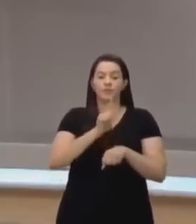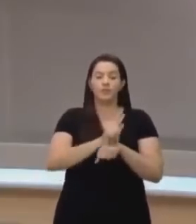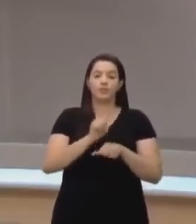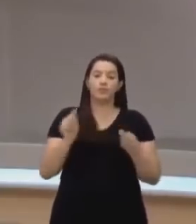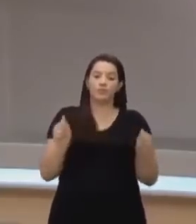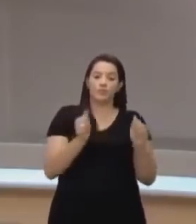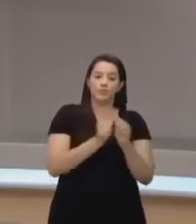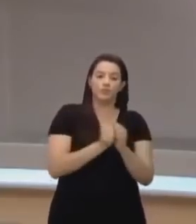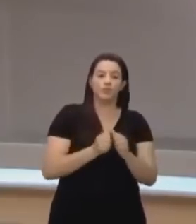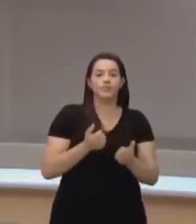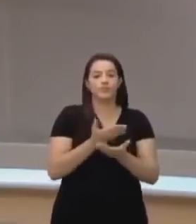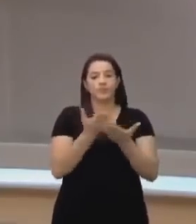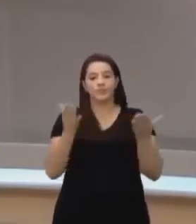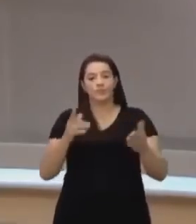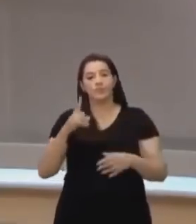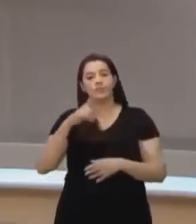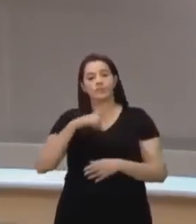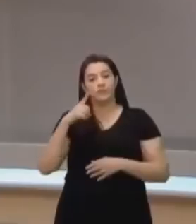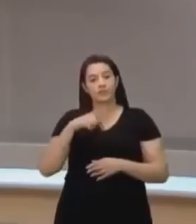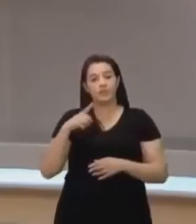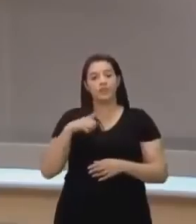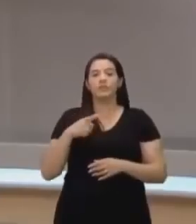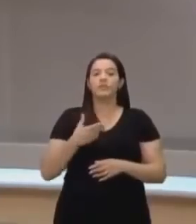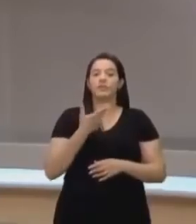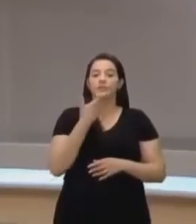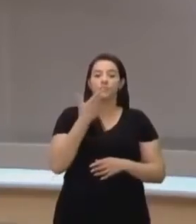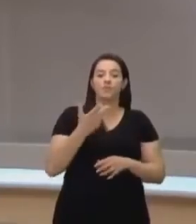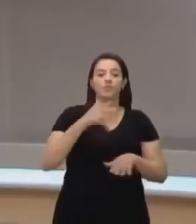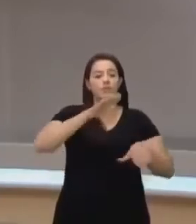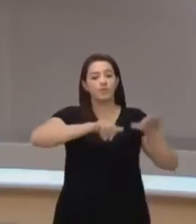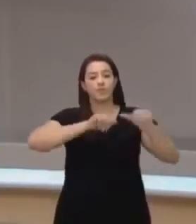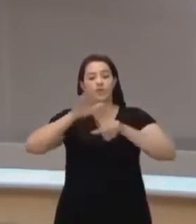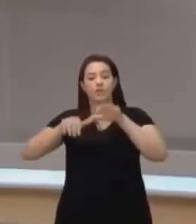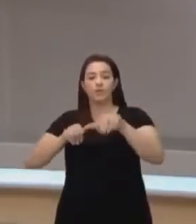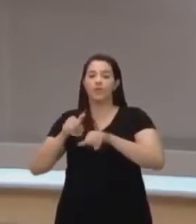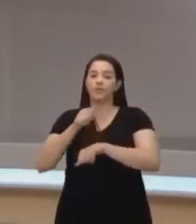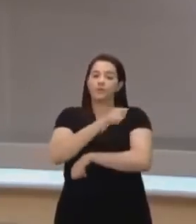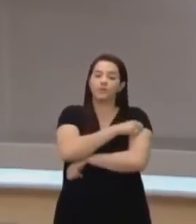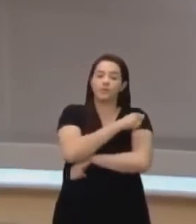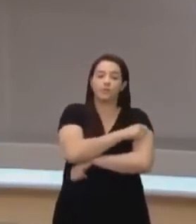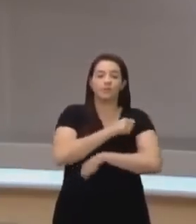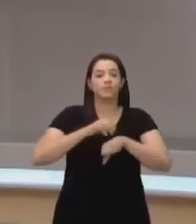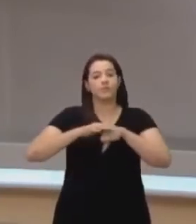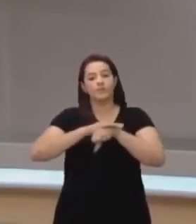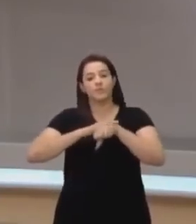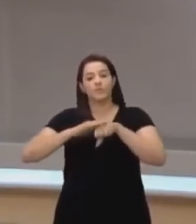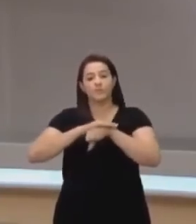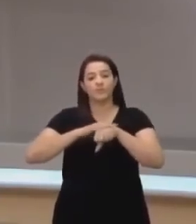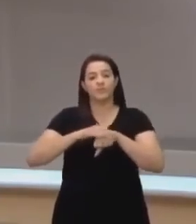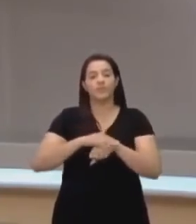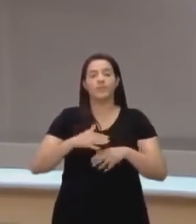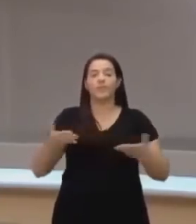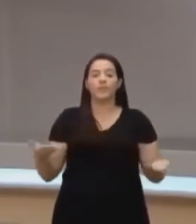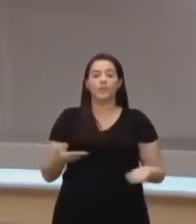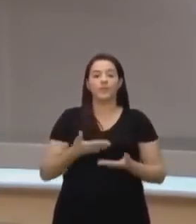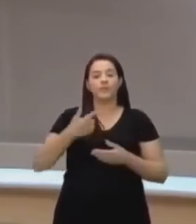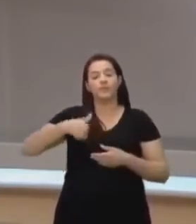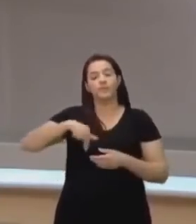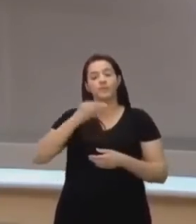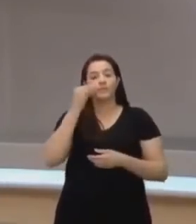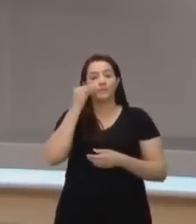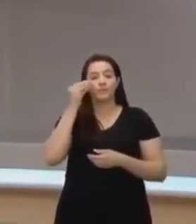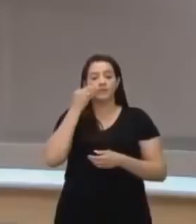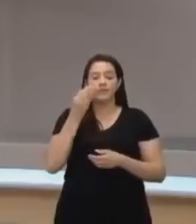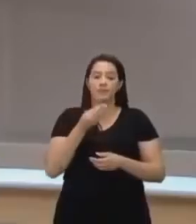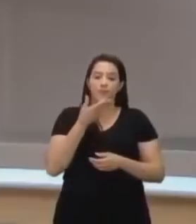gestores e vocês também têm que realmente chamar esses alunos para conversar, porque interessa diretamente a eles. Nós estamos falando de melhoria